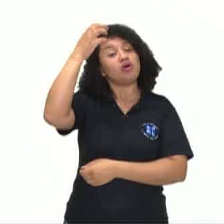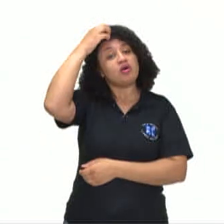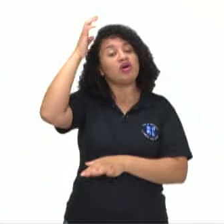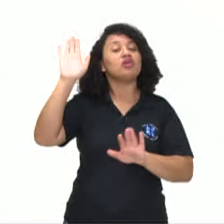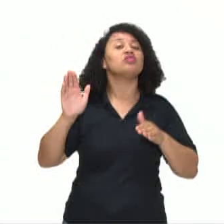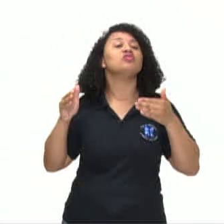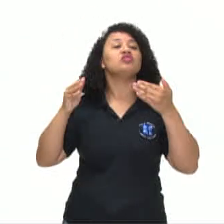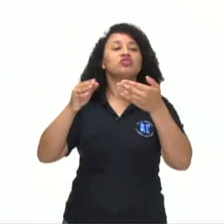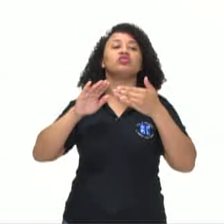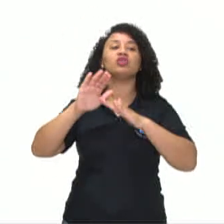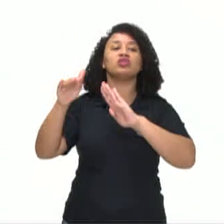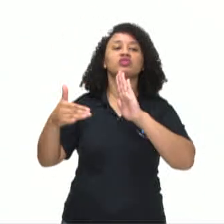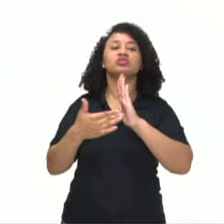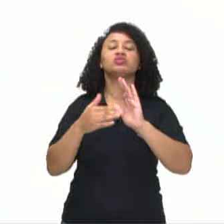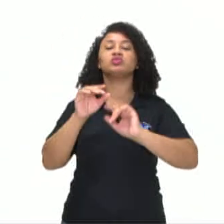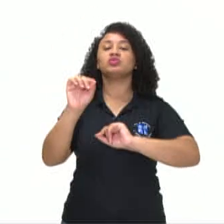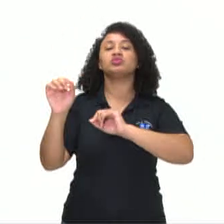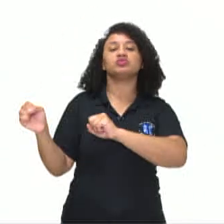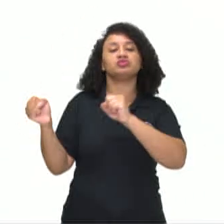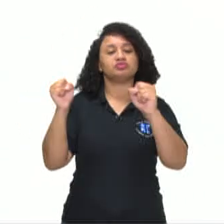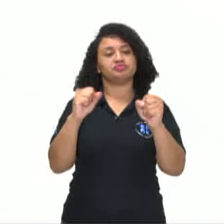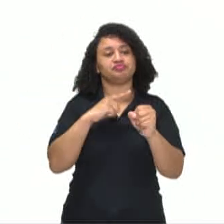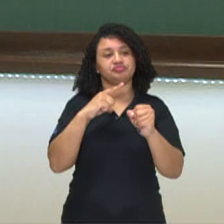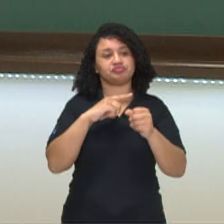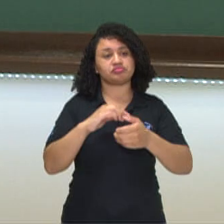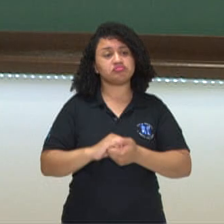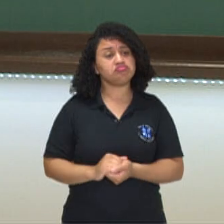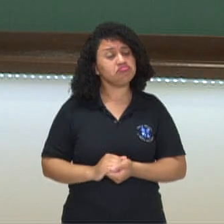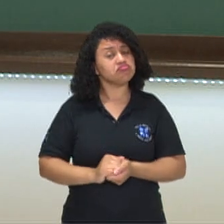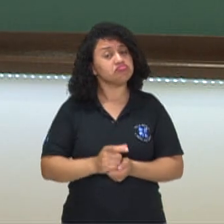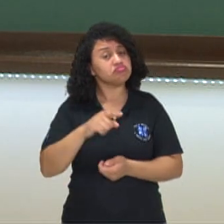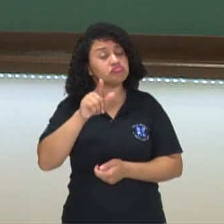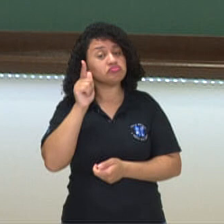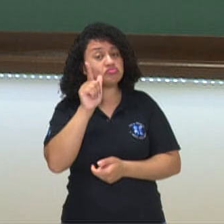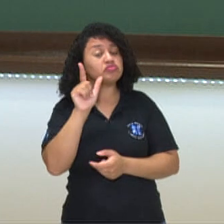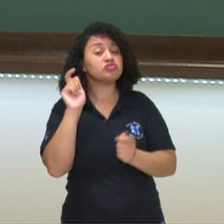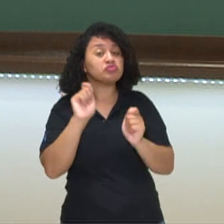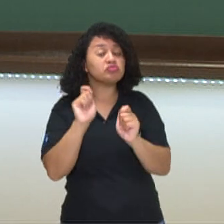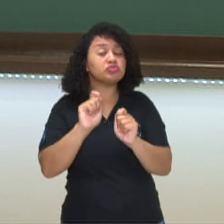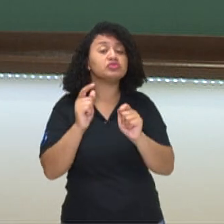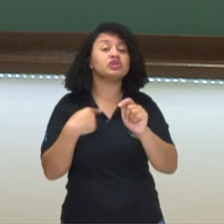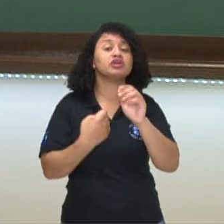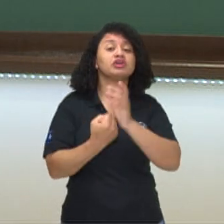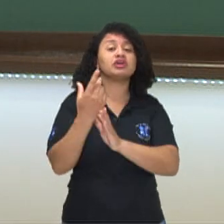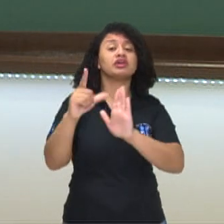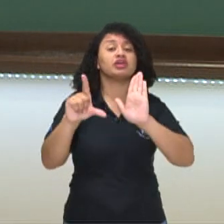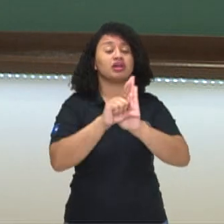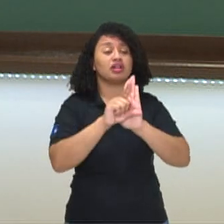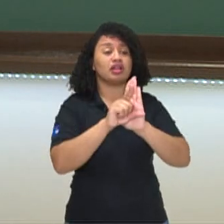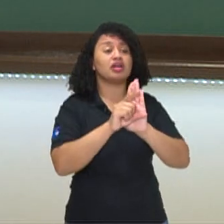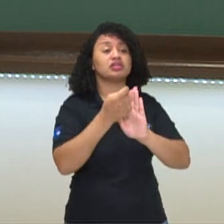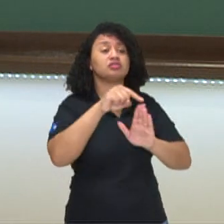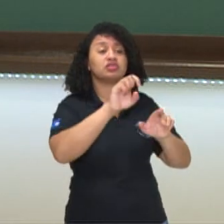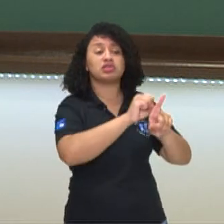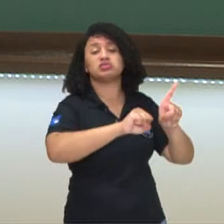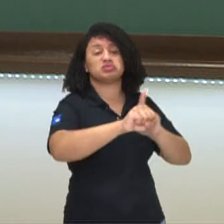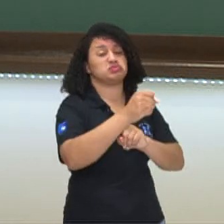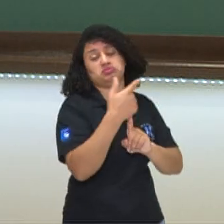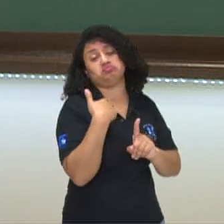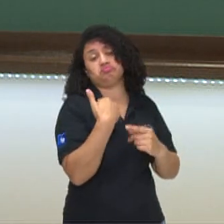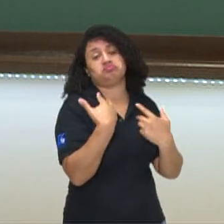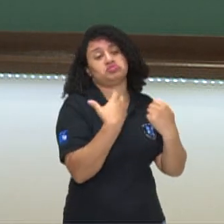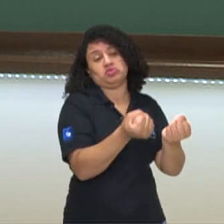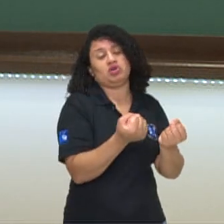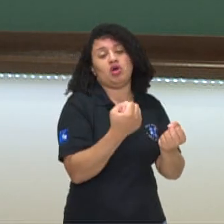concentrar praticamente todos os poderes. Ele poderia, inclusive, criar leis sem a aprovação da sociedade ou